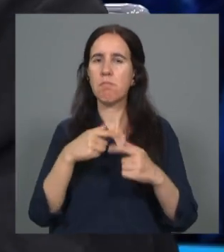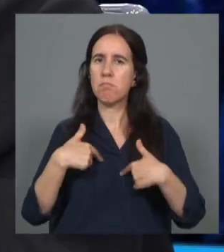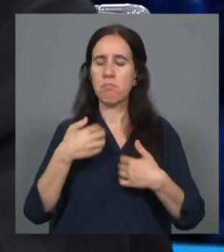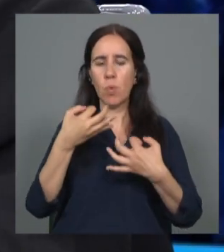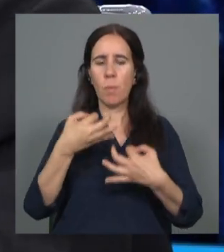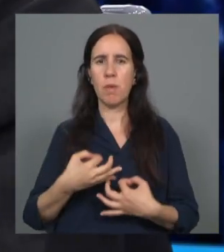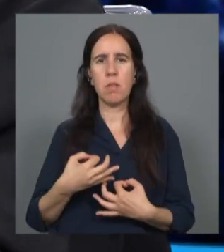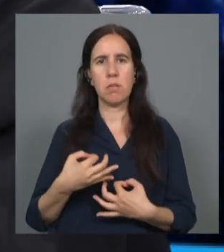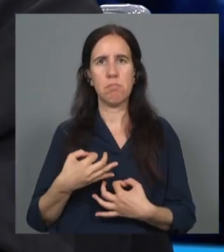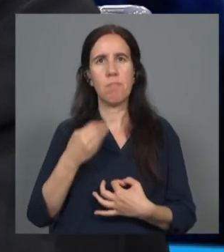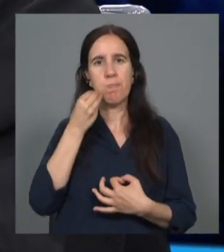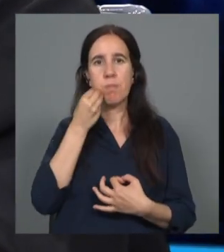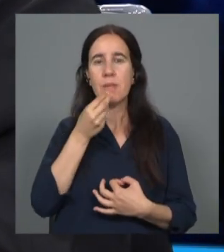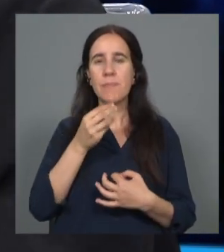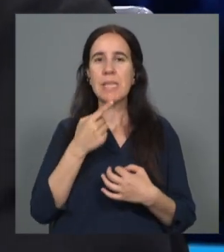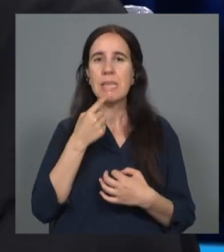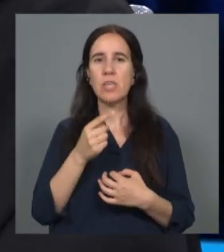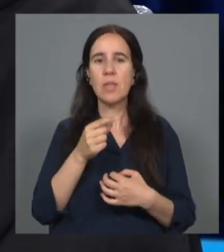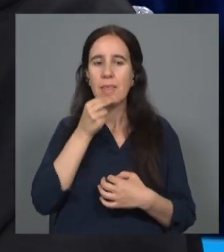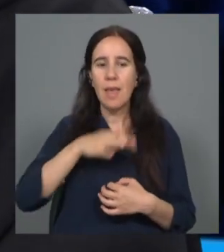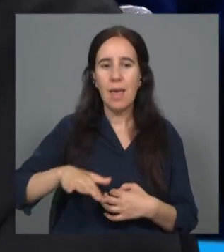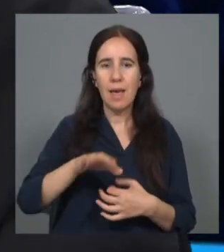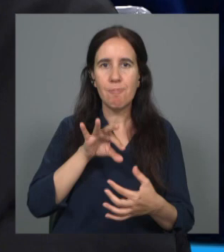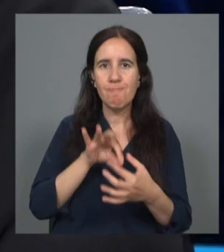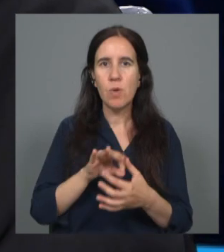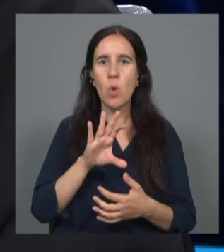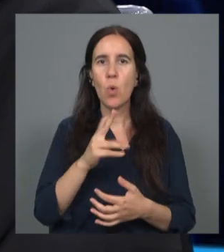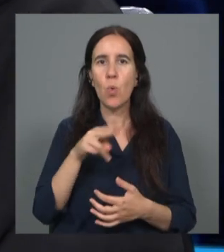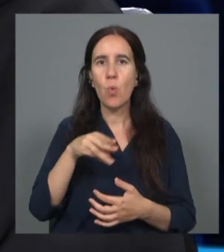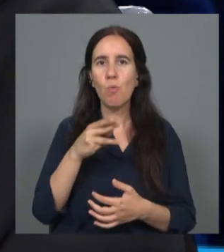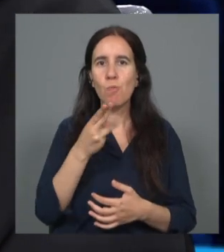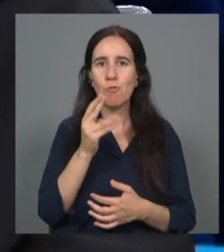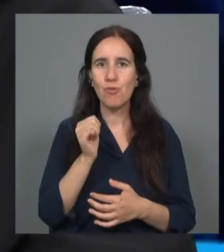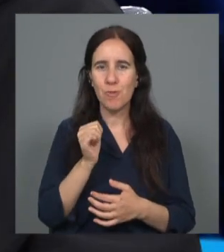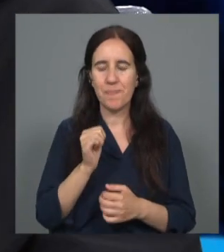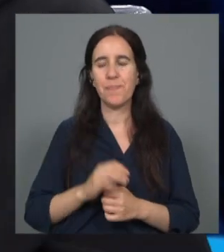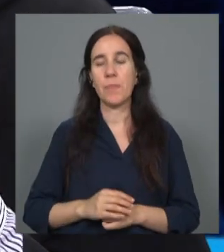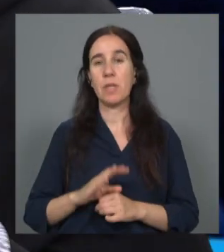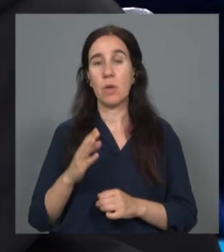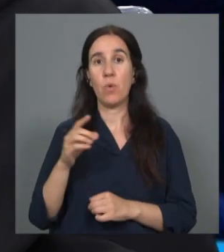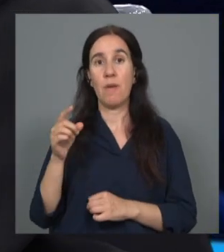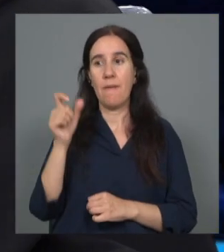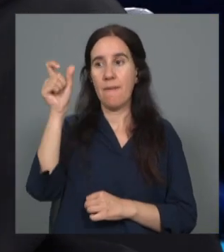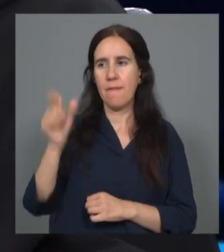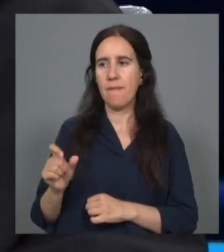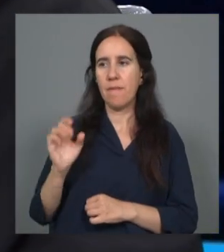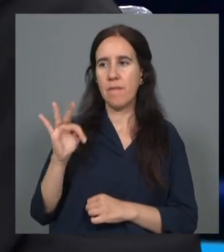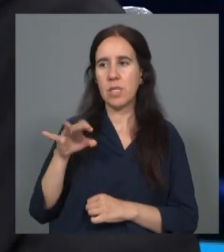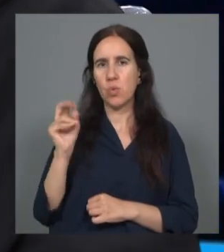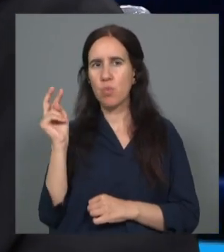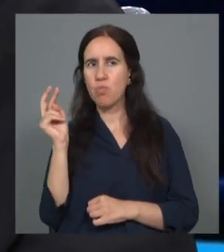humilde. Humus, terra a terra. Então, quando Francisco viu e ouviu